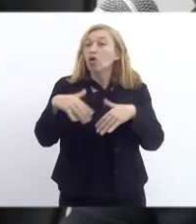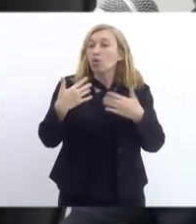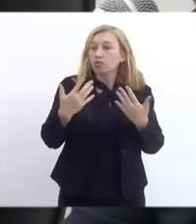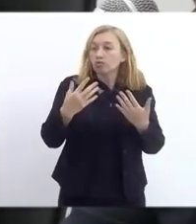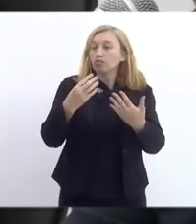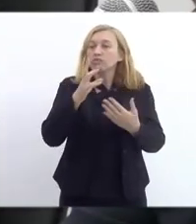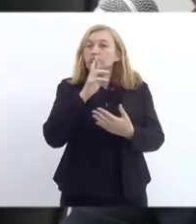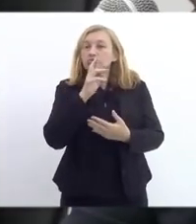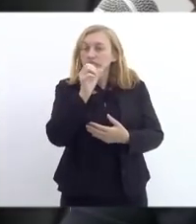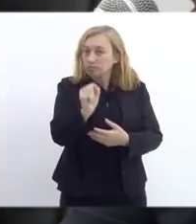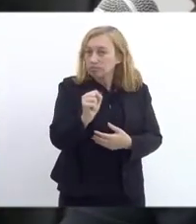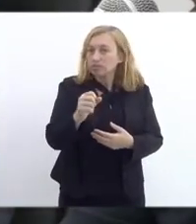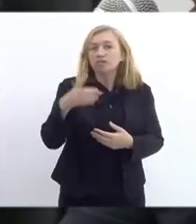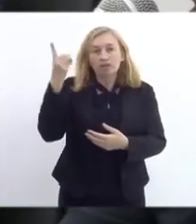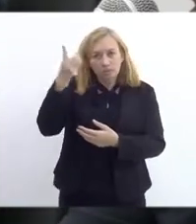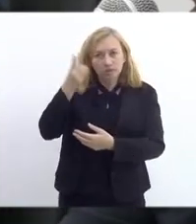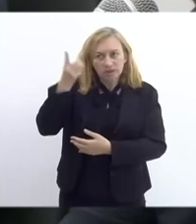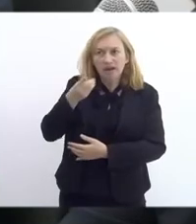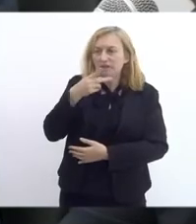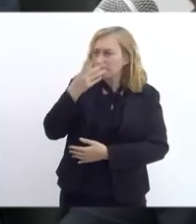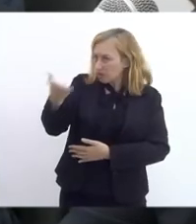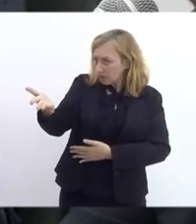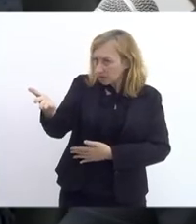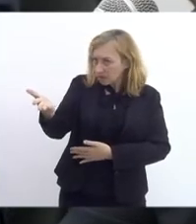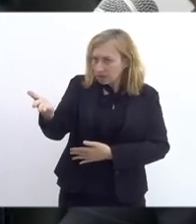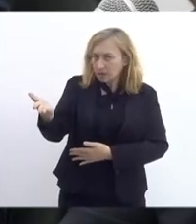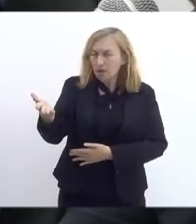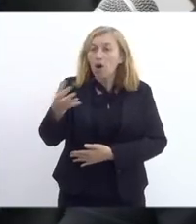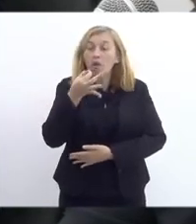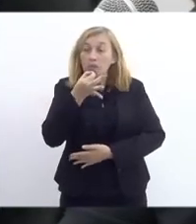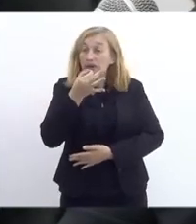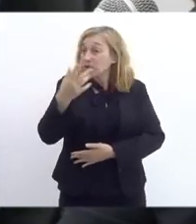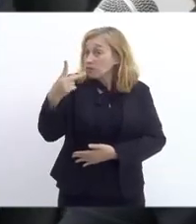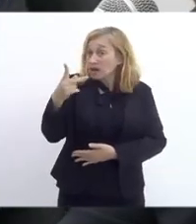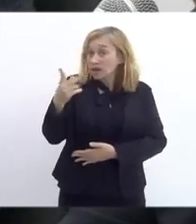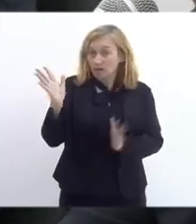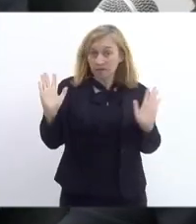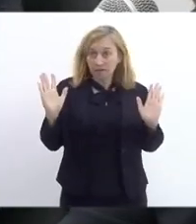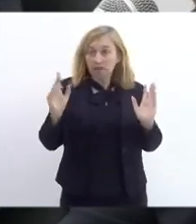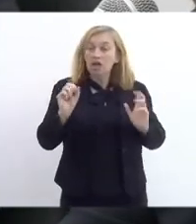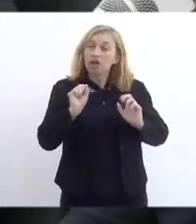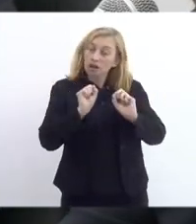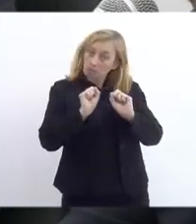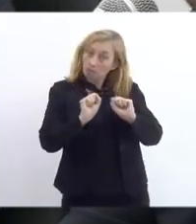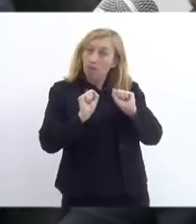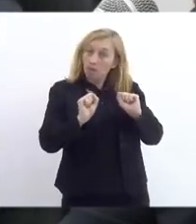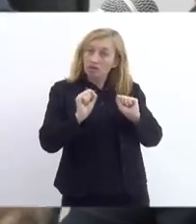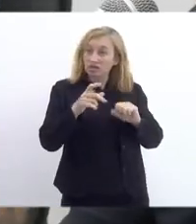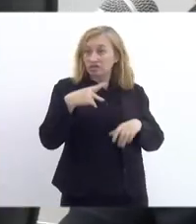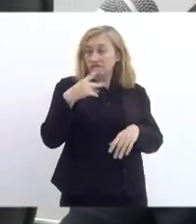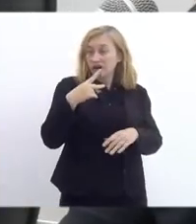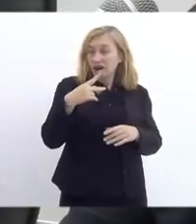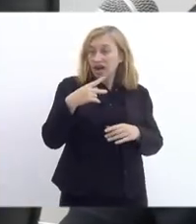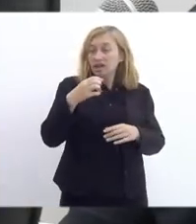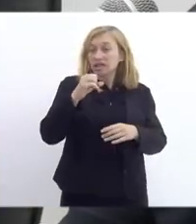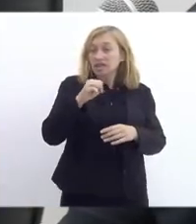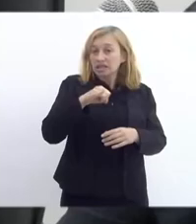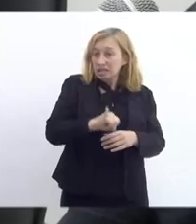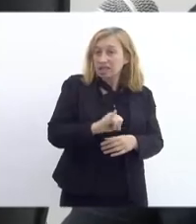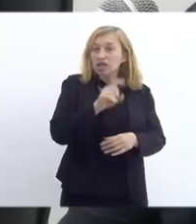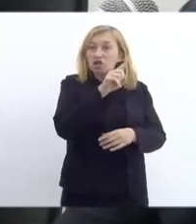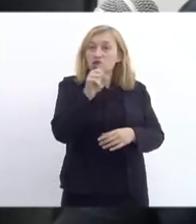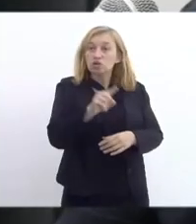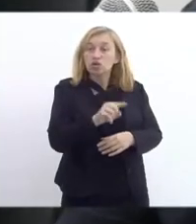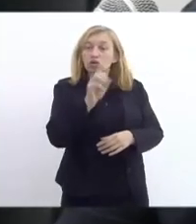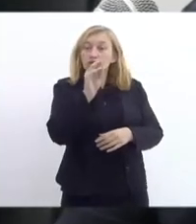Amorim acabou de emitir aqui a opinião dele a respeito. Ele pode até divergir se Zumbi é ou não